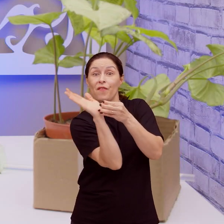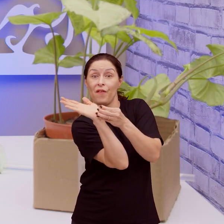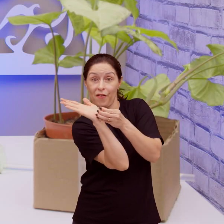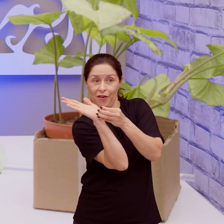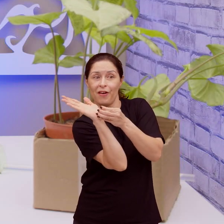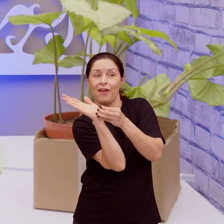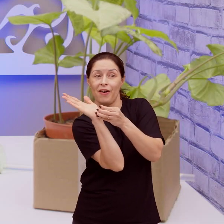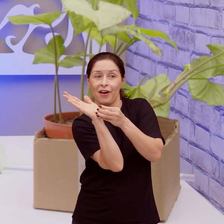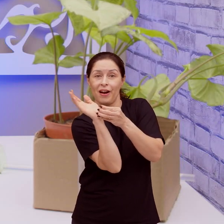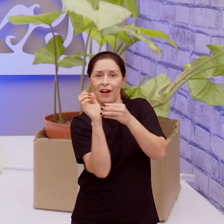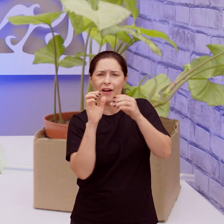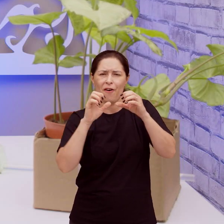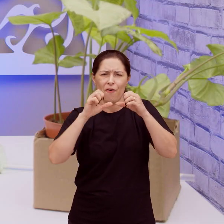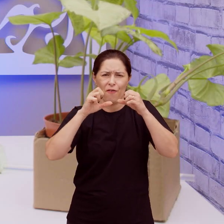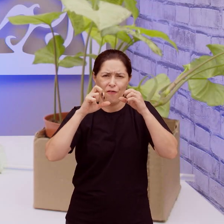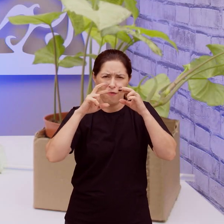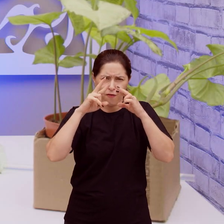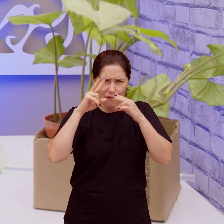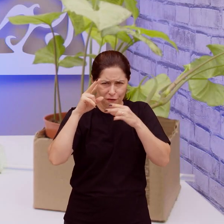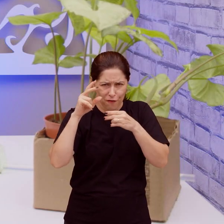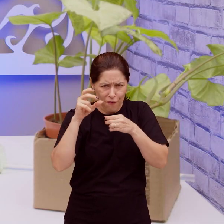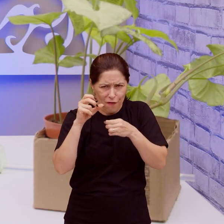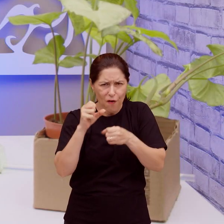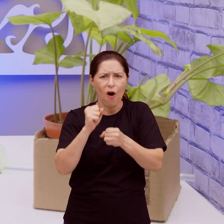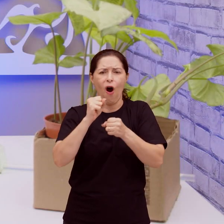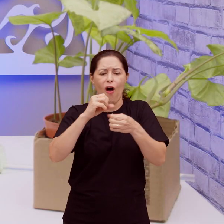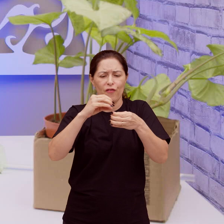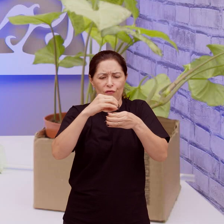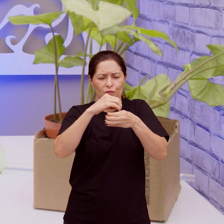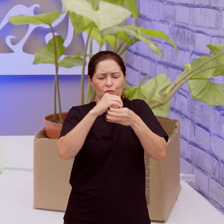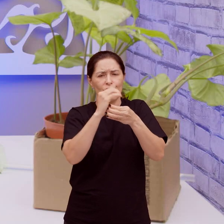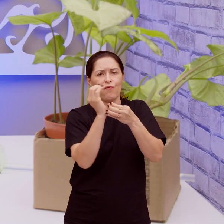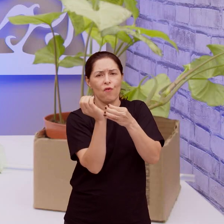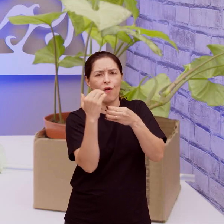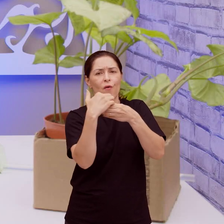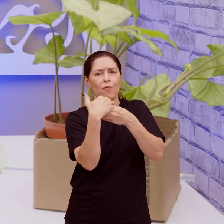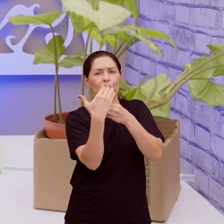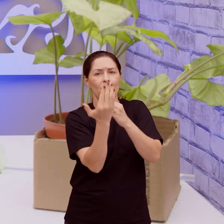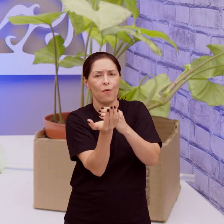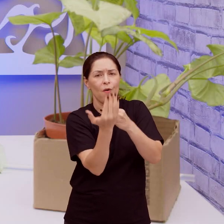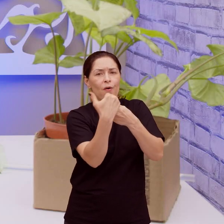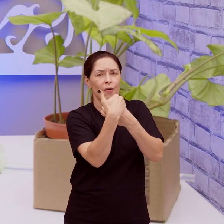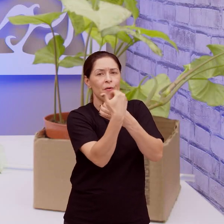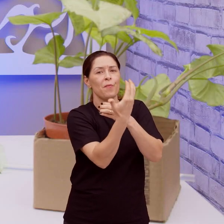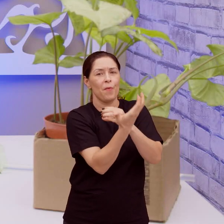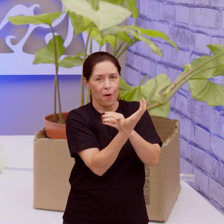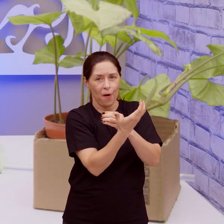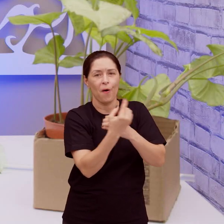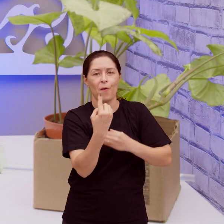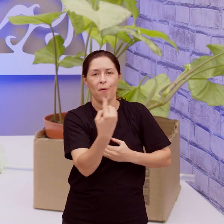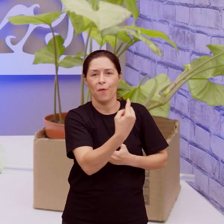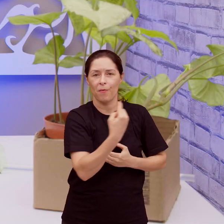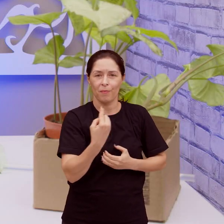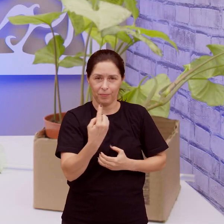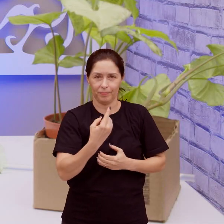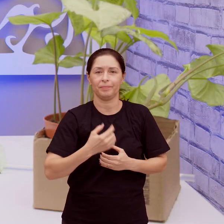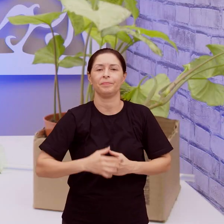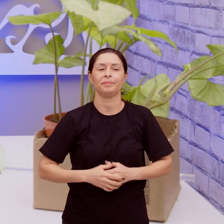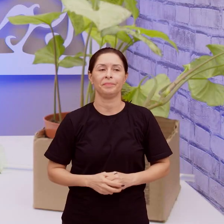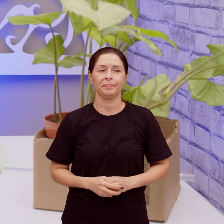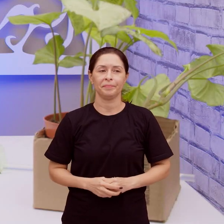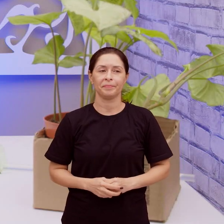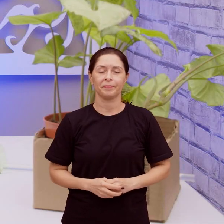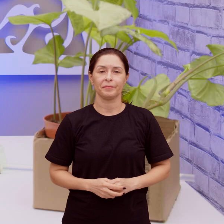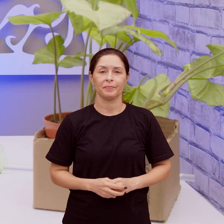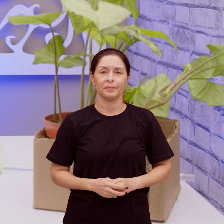aí segura bem. Aqui mesma coisa, para fora. Aqui